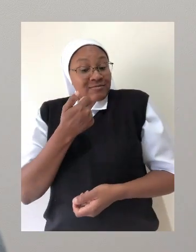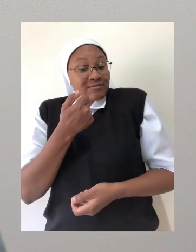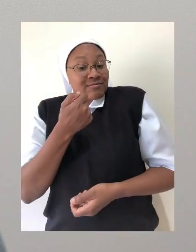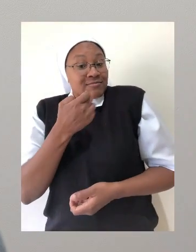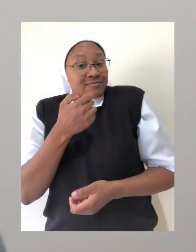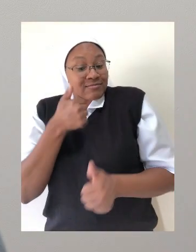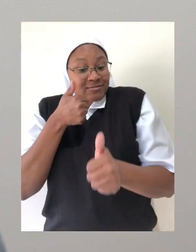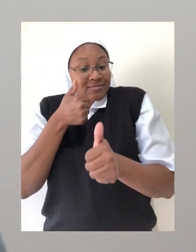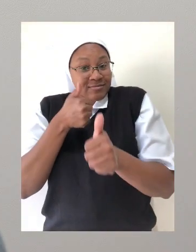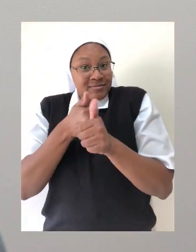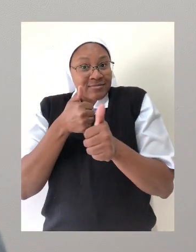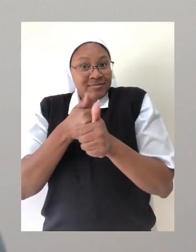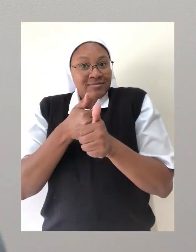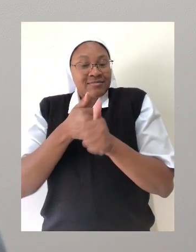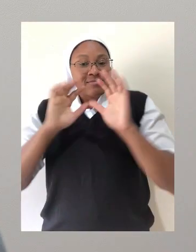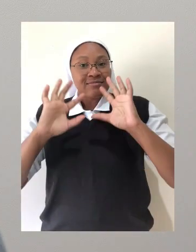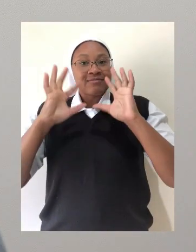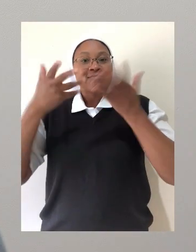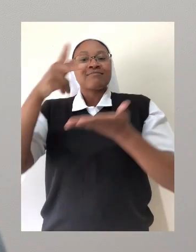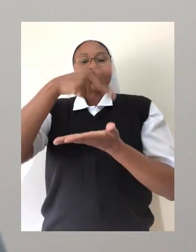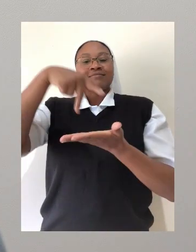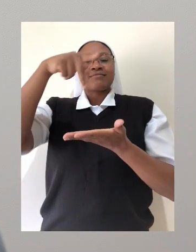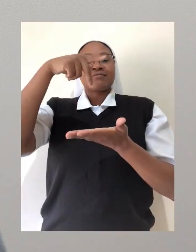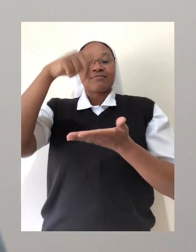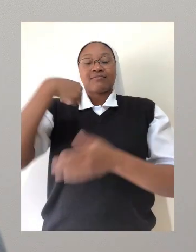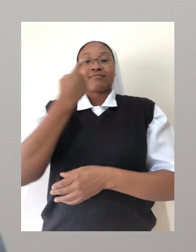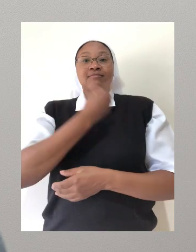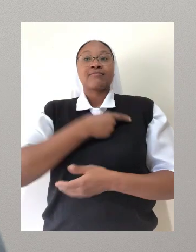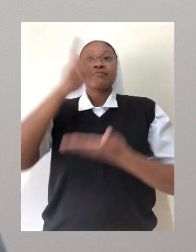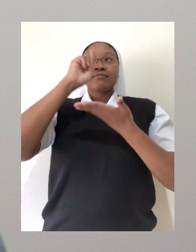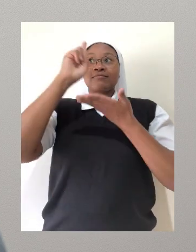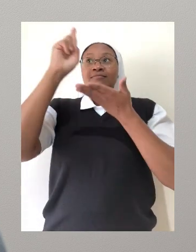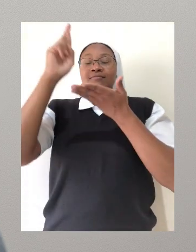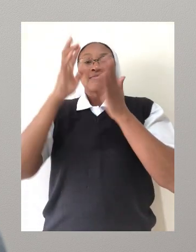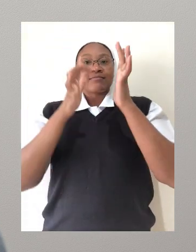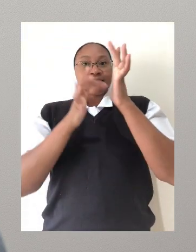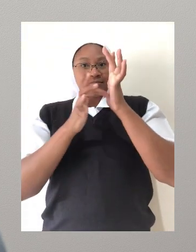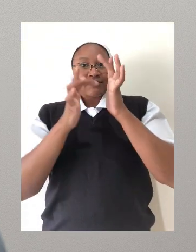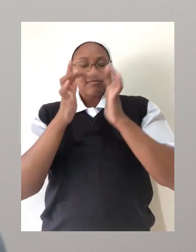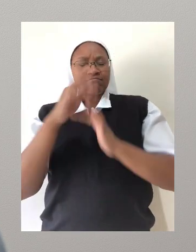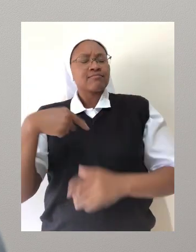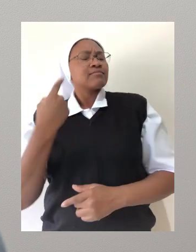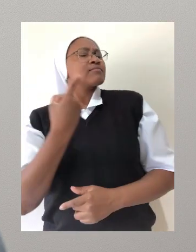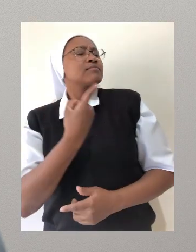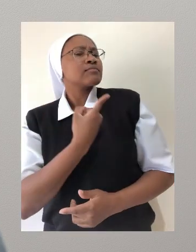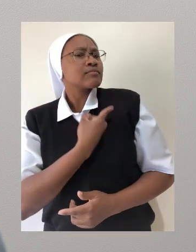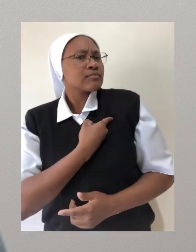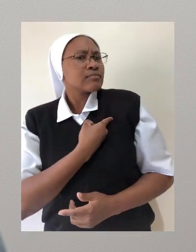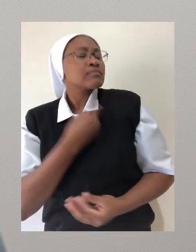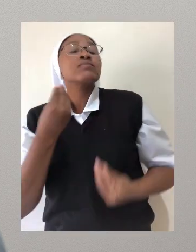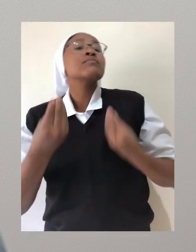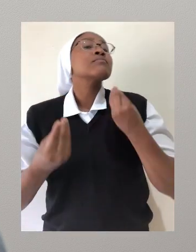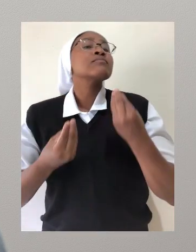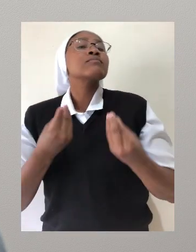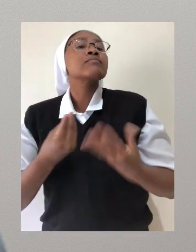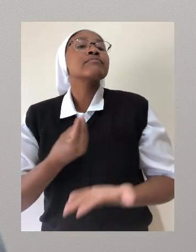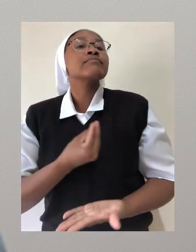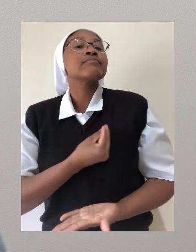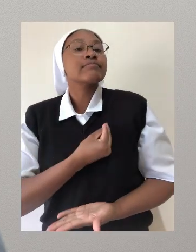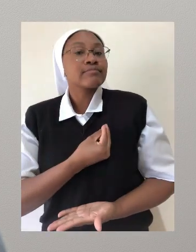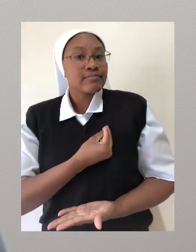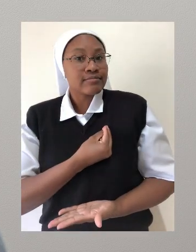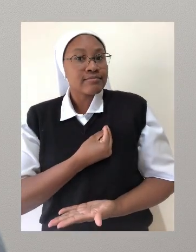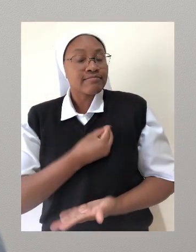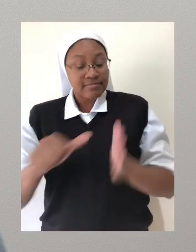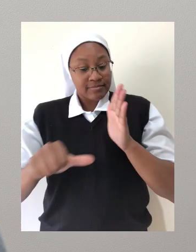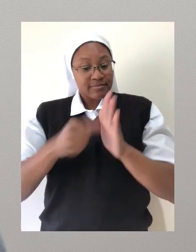Estamos quase chegando na celebração da Páscoa de nosso Senhor Jesus Cristo. E nós, como